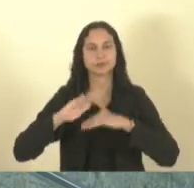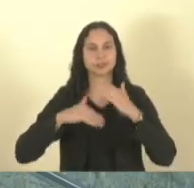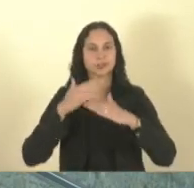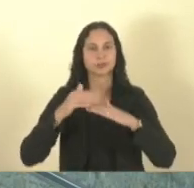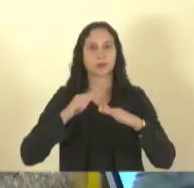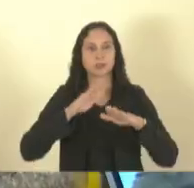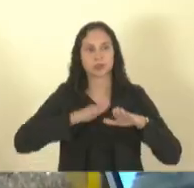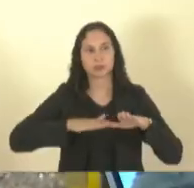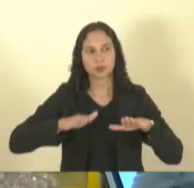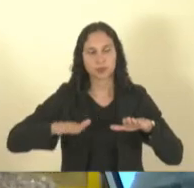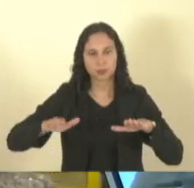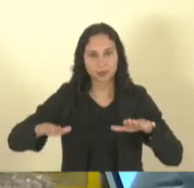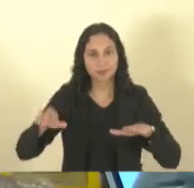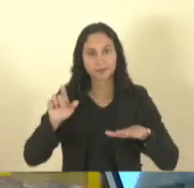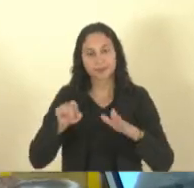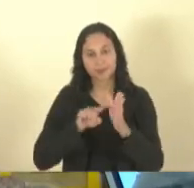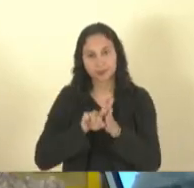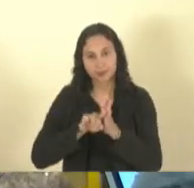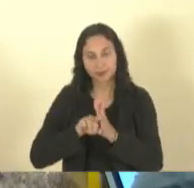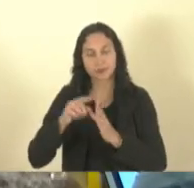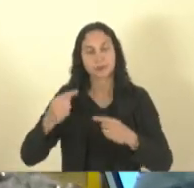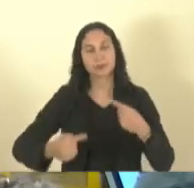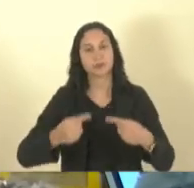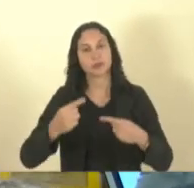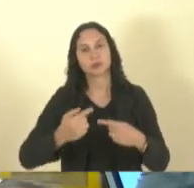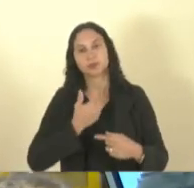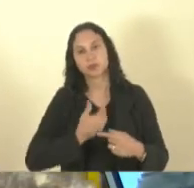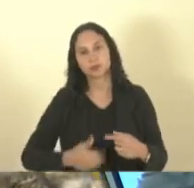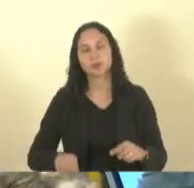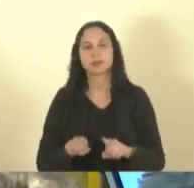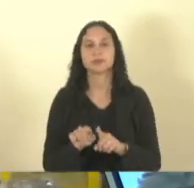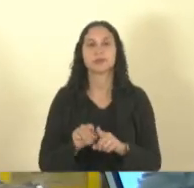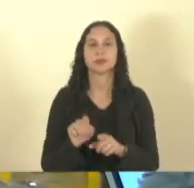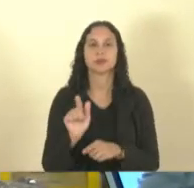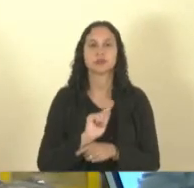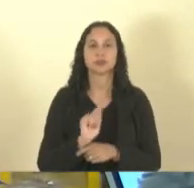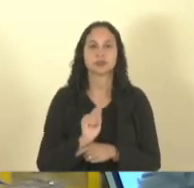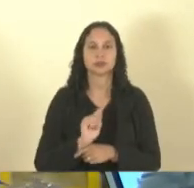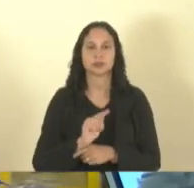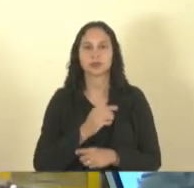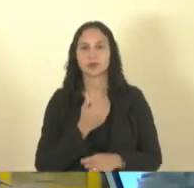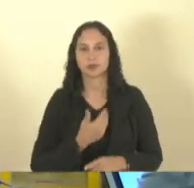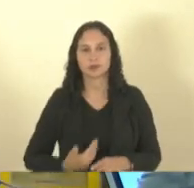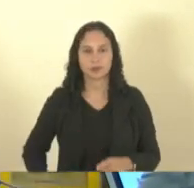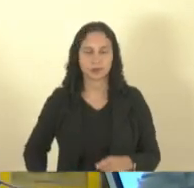Urbano, no cargo de especialista em políticas públicas e gestão governamental.